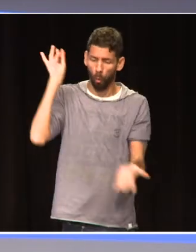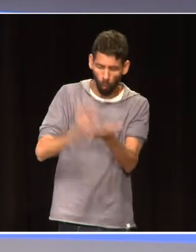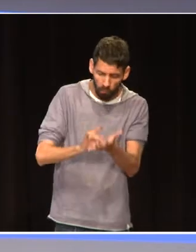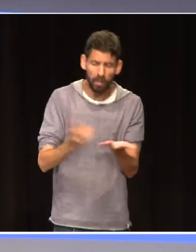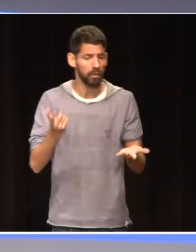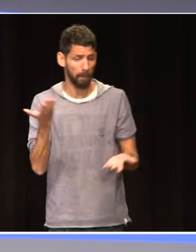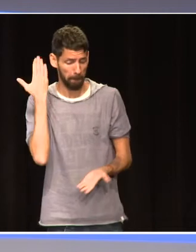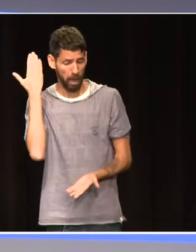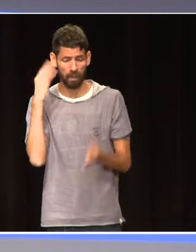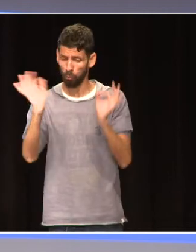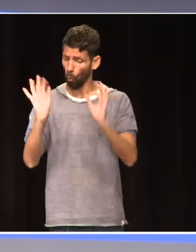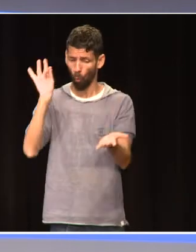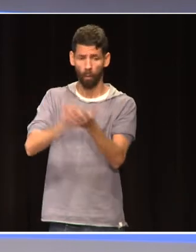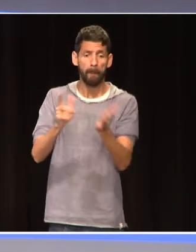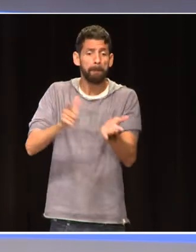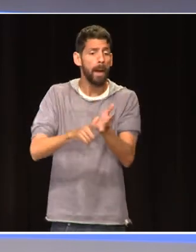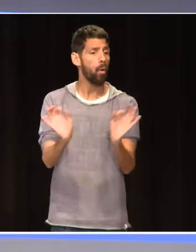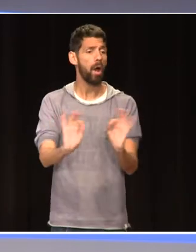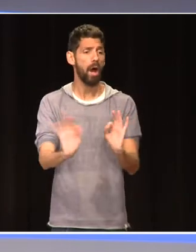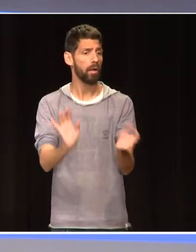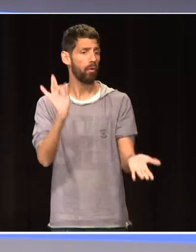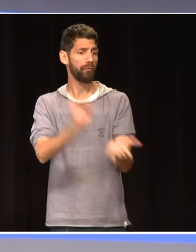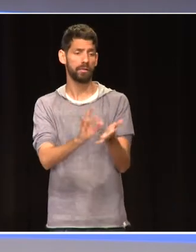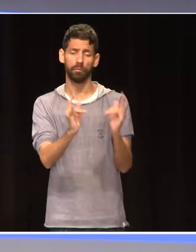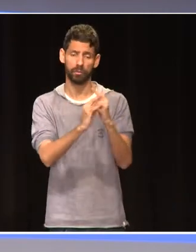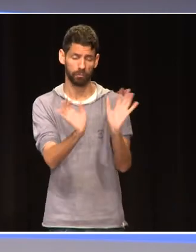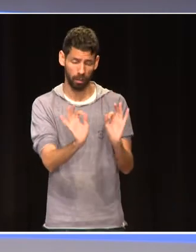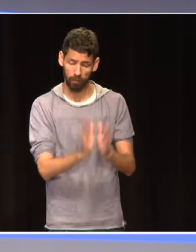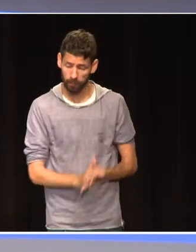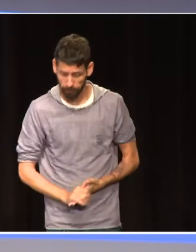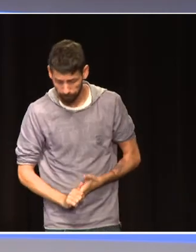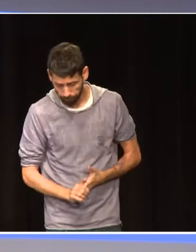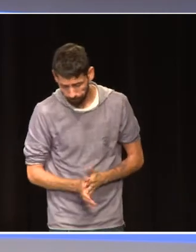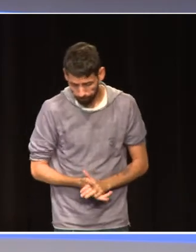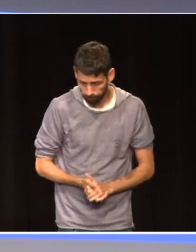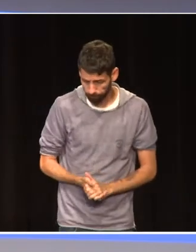ainda não existia nada formalizado no papel aqui no INES. E aí o